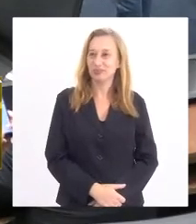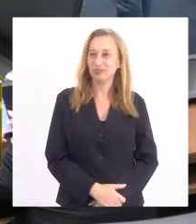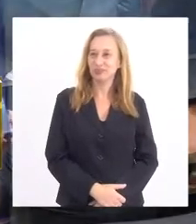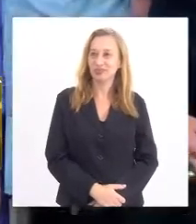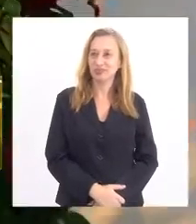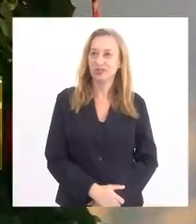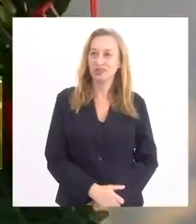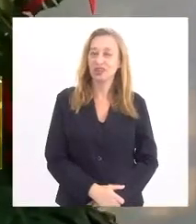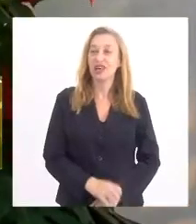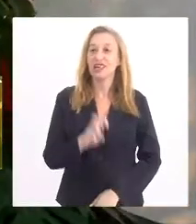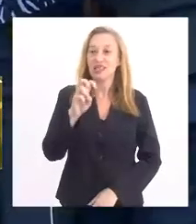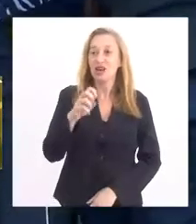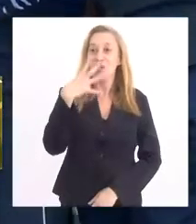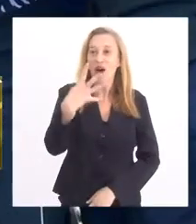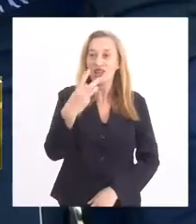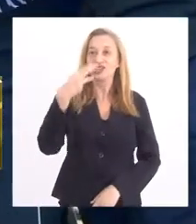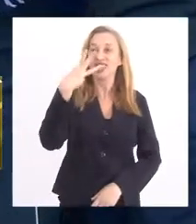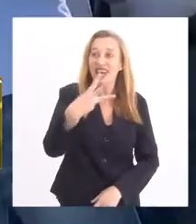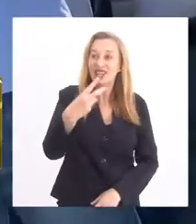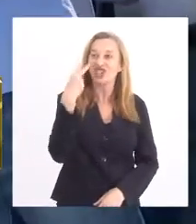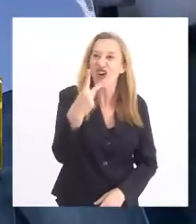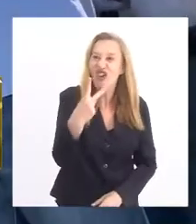a cabeça